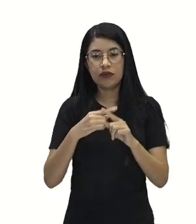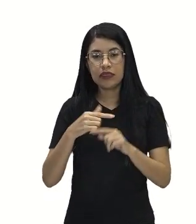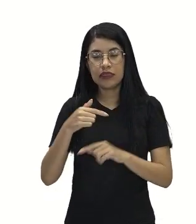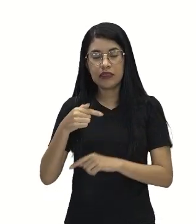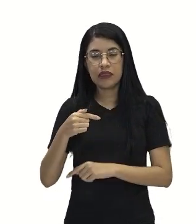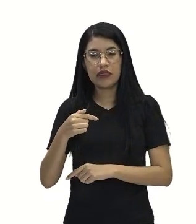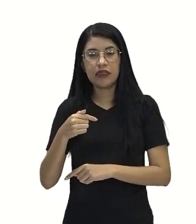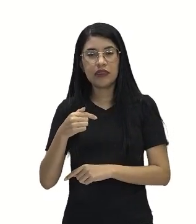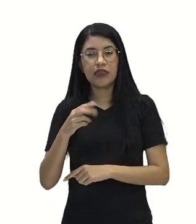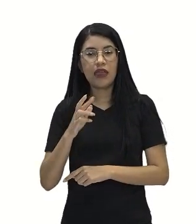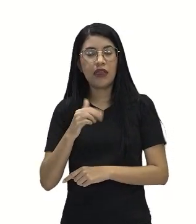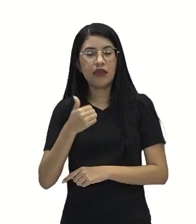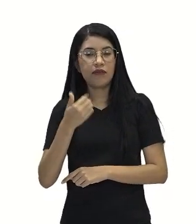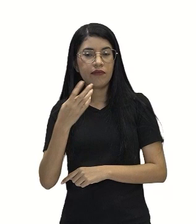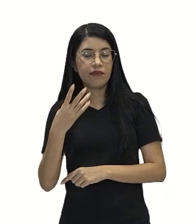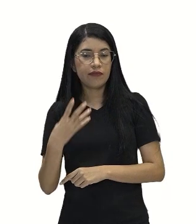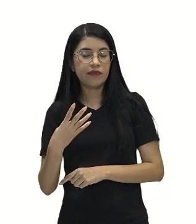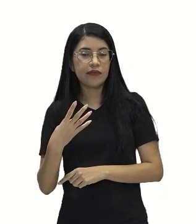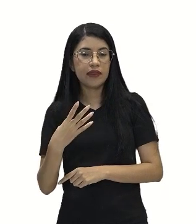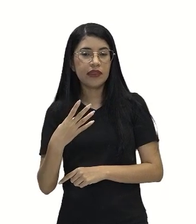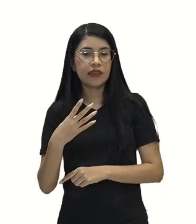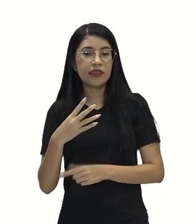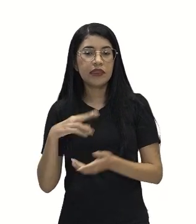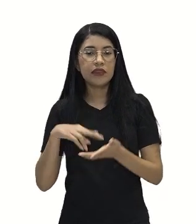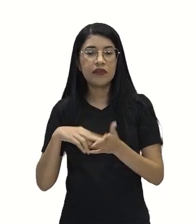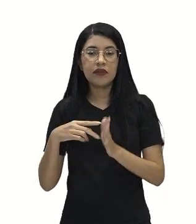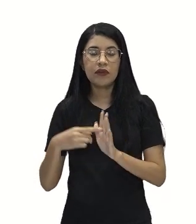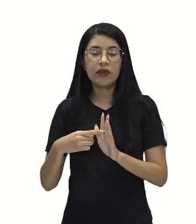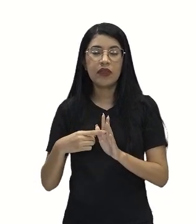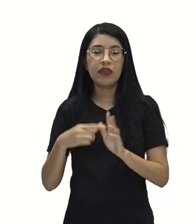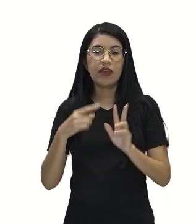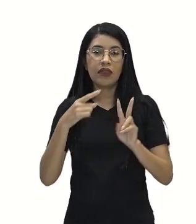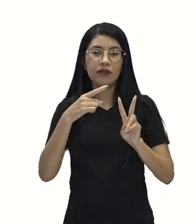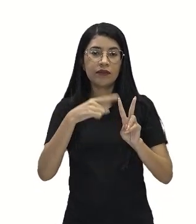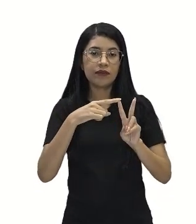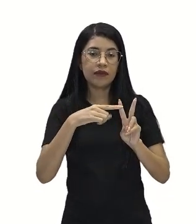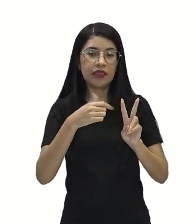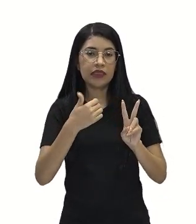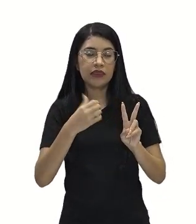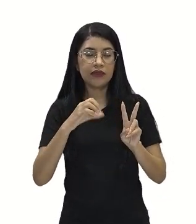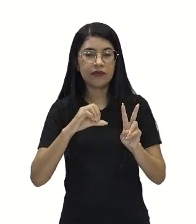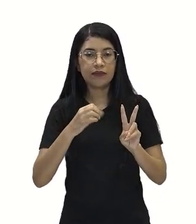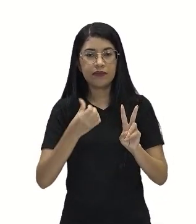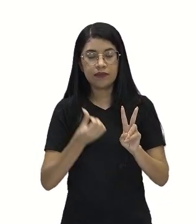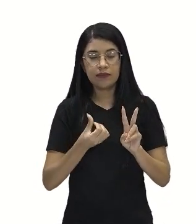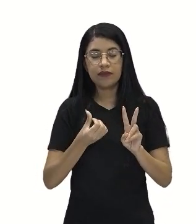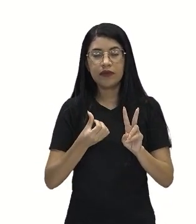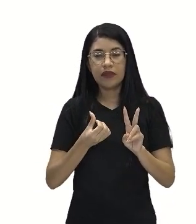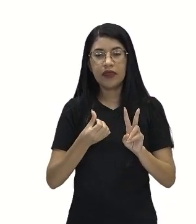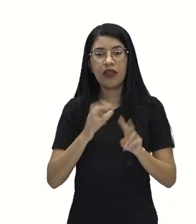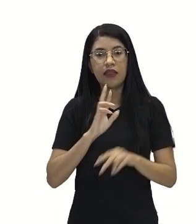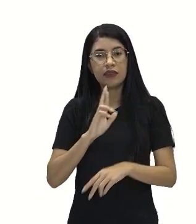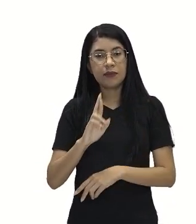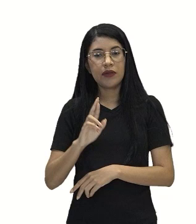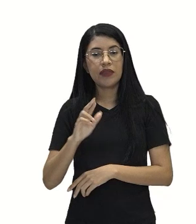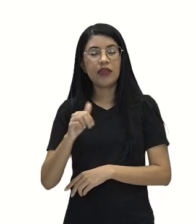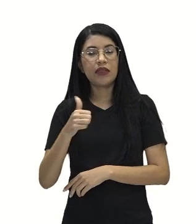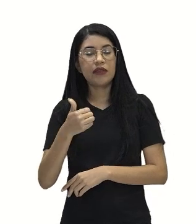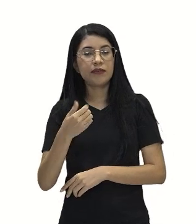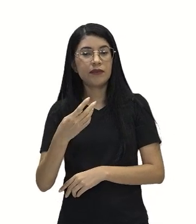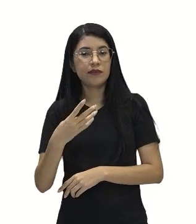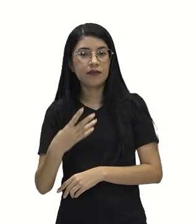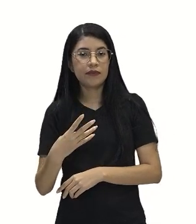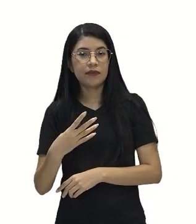14. Portanto, a raiz quadrada de 196, ela é